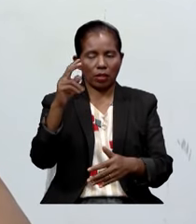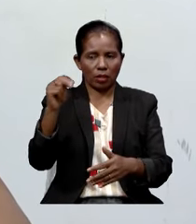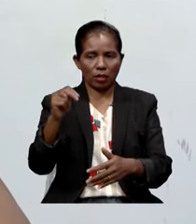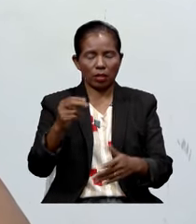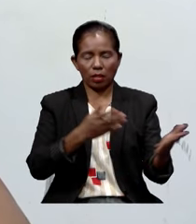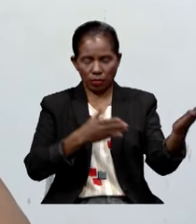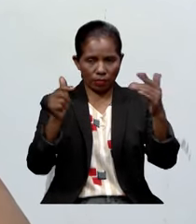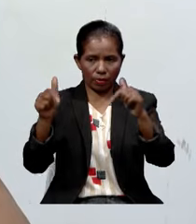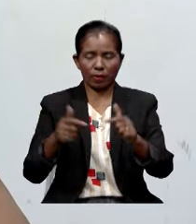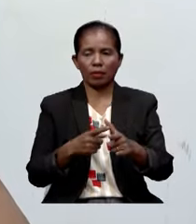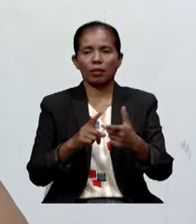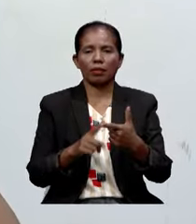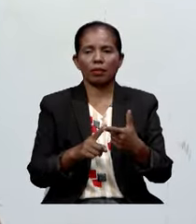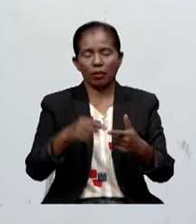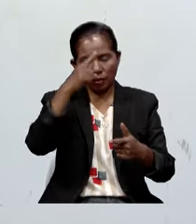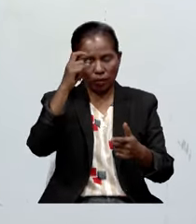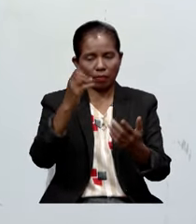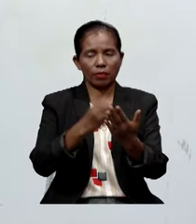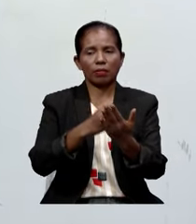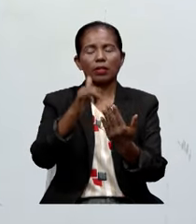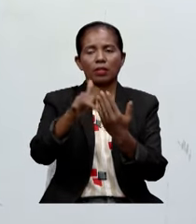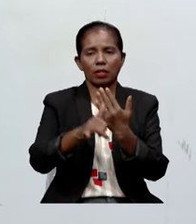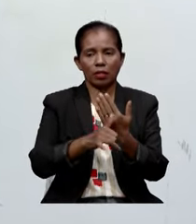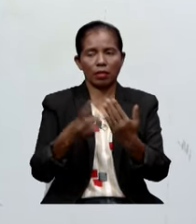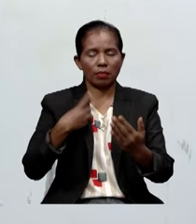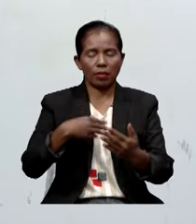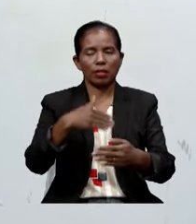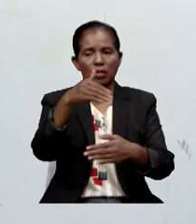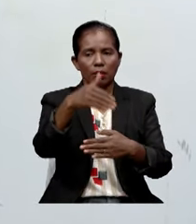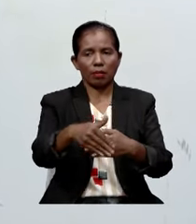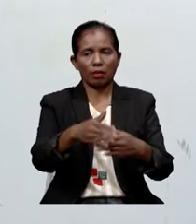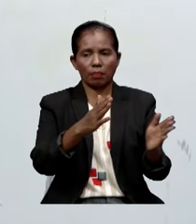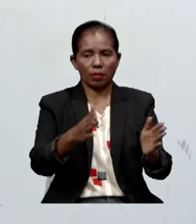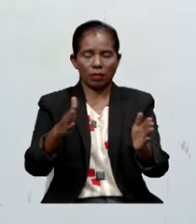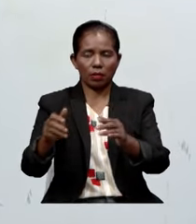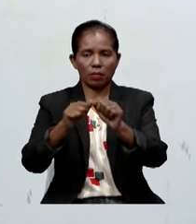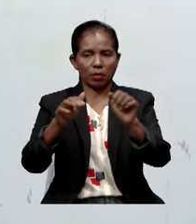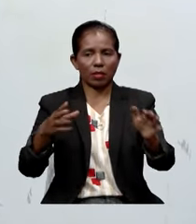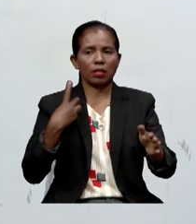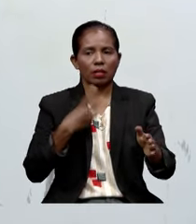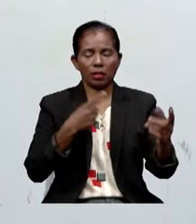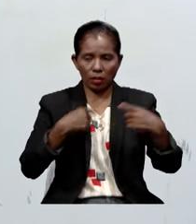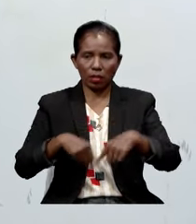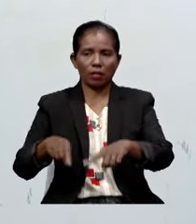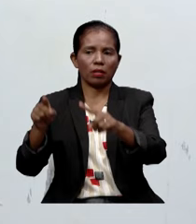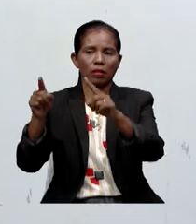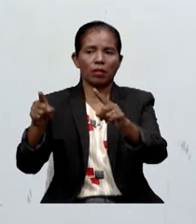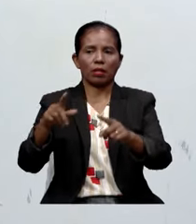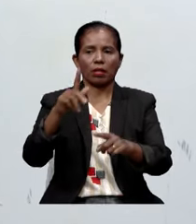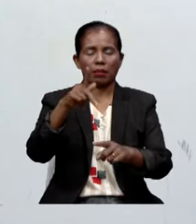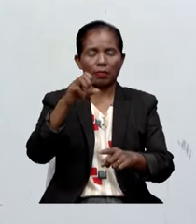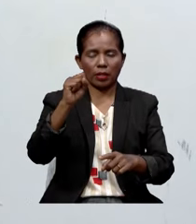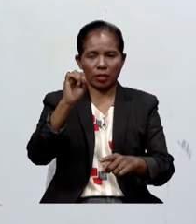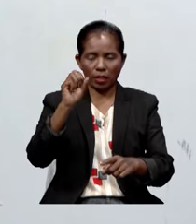mayan tama janeiro am taman ia proceso administração ma kita tem que levar ba MPS